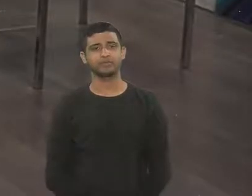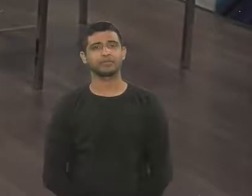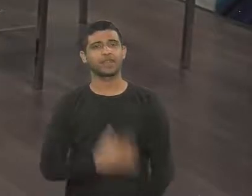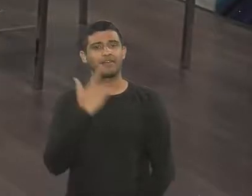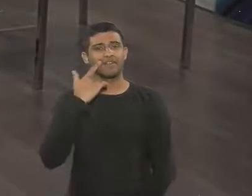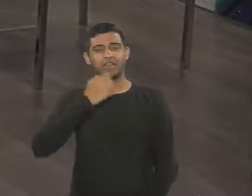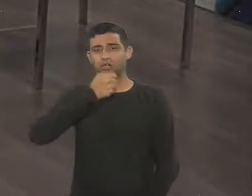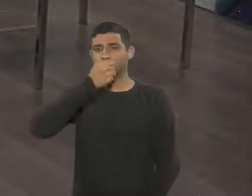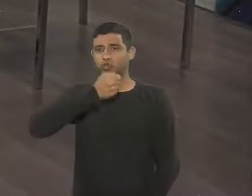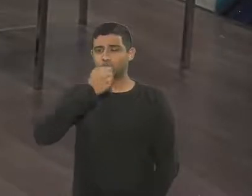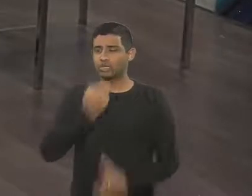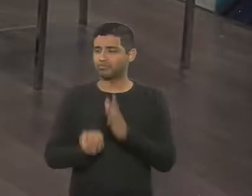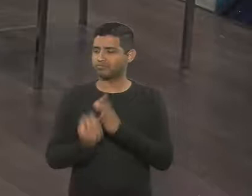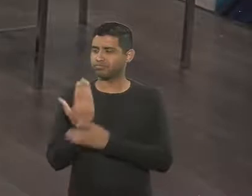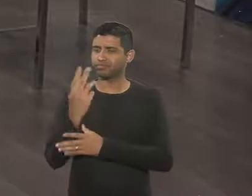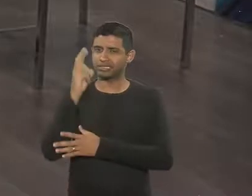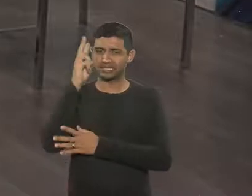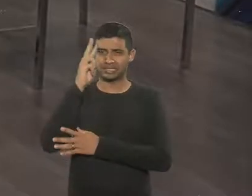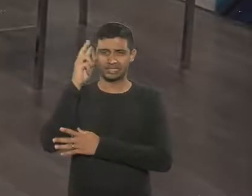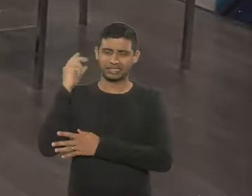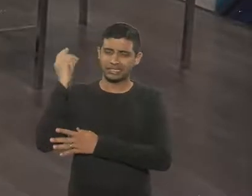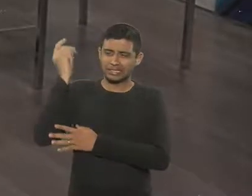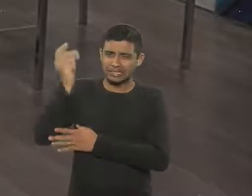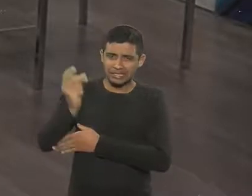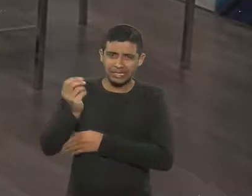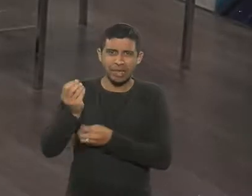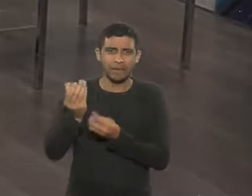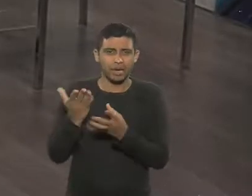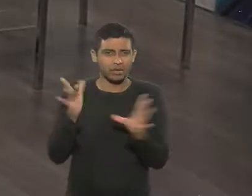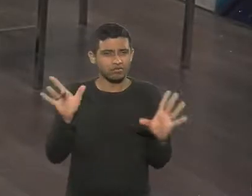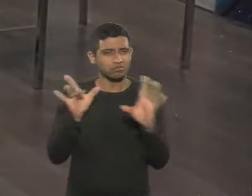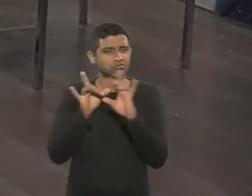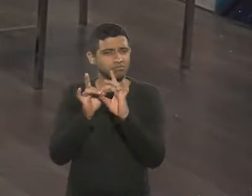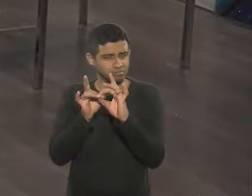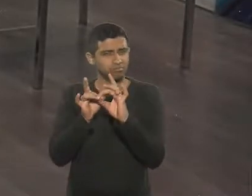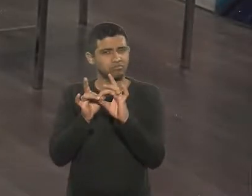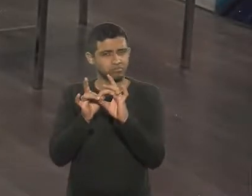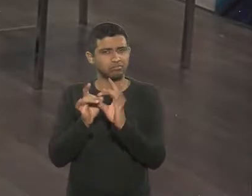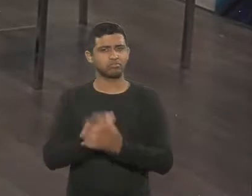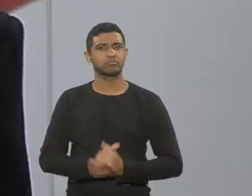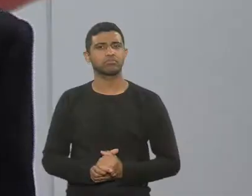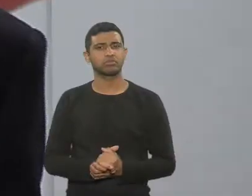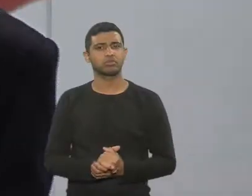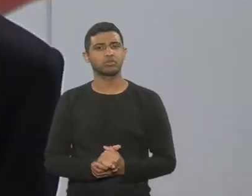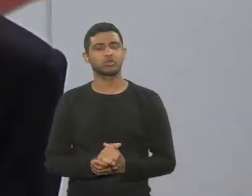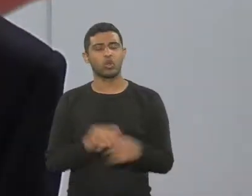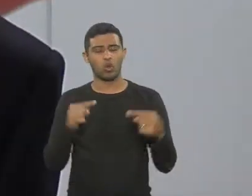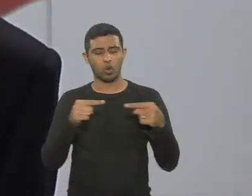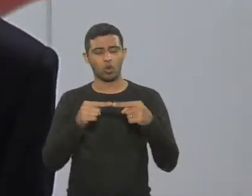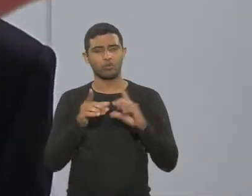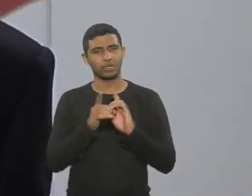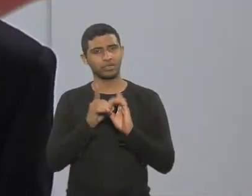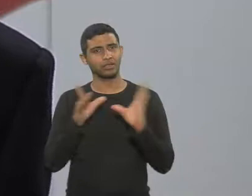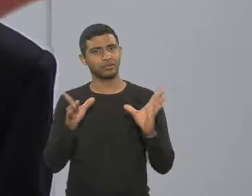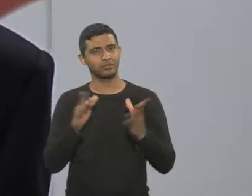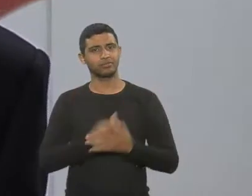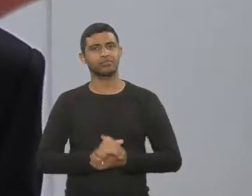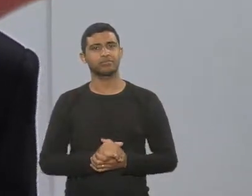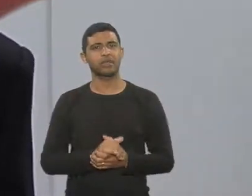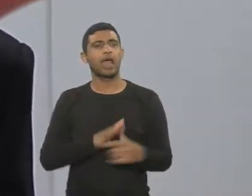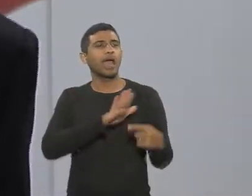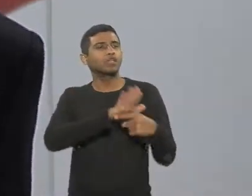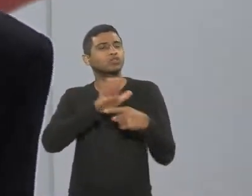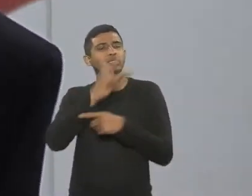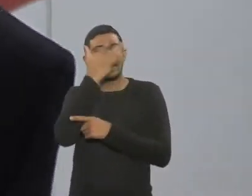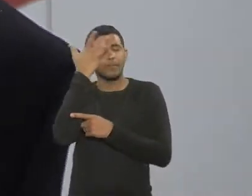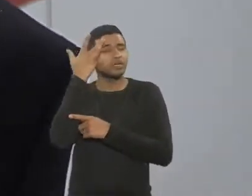né? O jornalismo surge historicamente, né, assim, para isso, daí esse vínculo que ele tem historicamente com a democracia. É isso, ajudar as pessoas